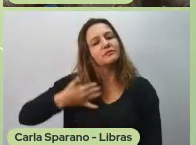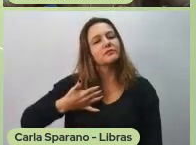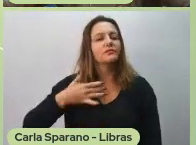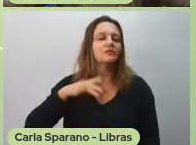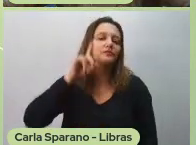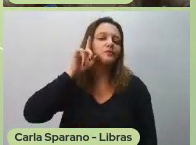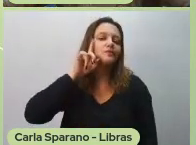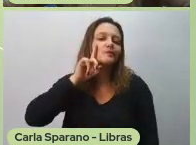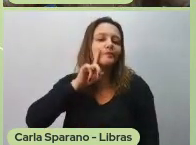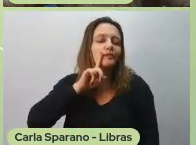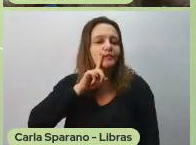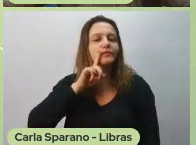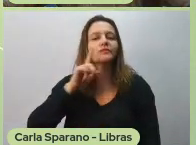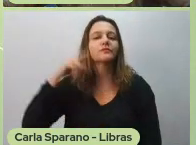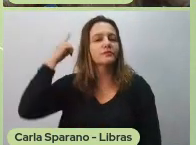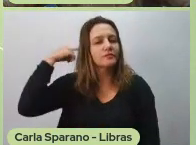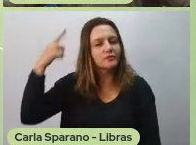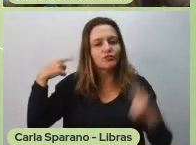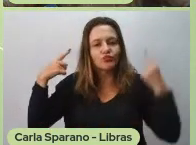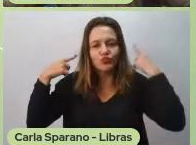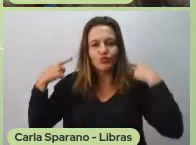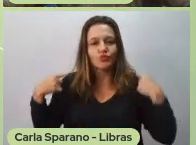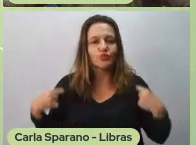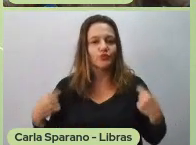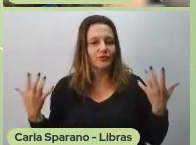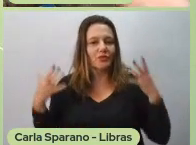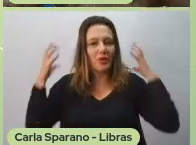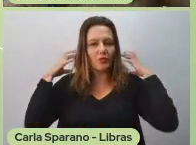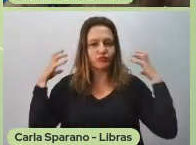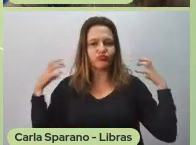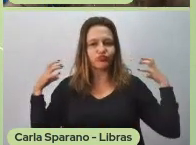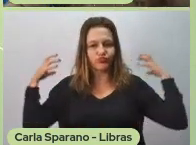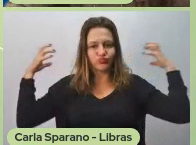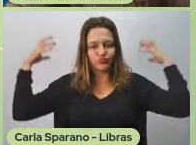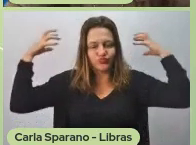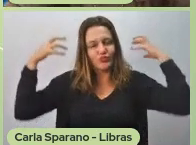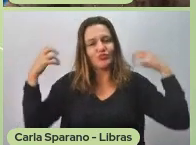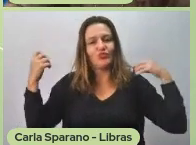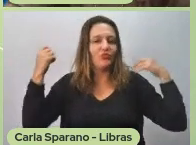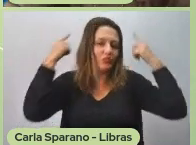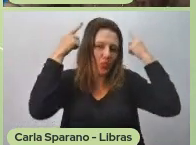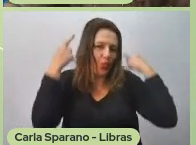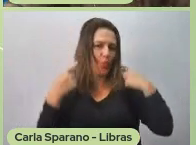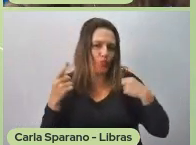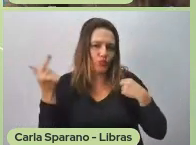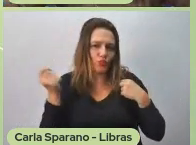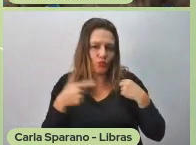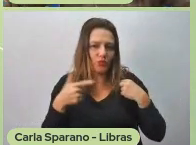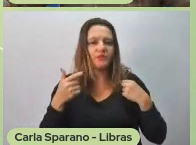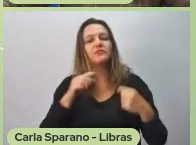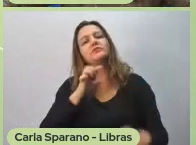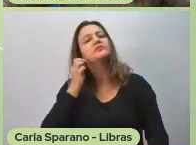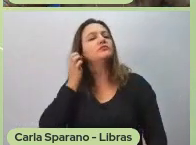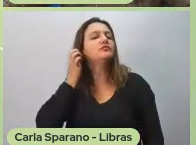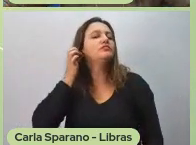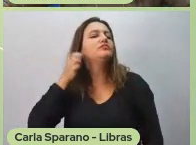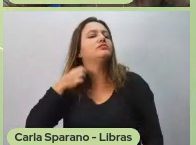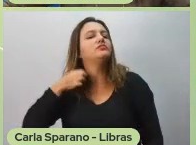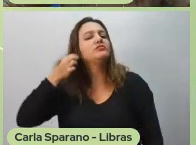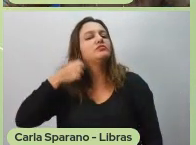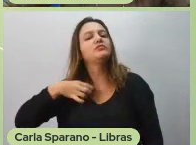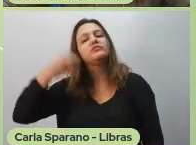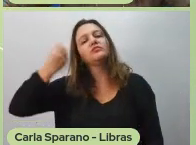comprido, ele é enrolado, hoje ele está um pouco mais selvagem do que enrolado. Estou com um brinco branco comprido